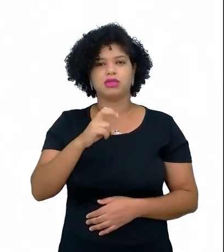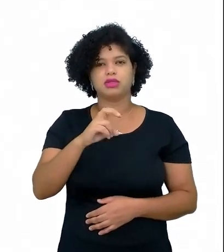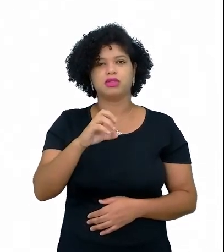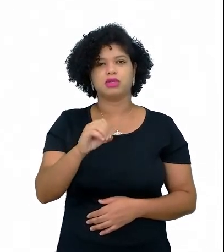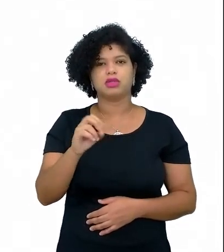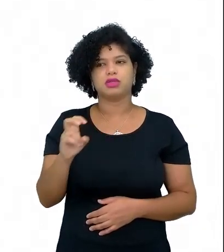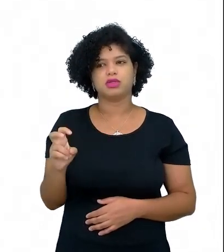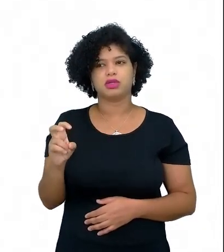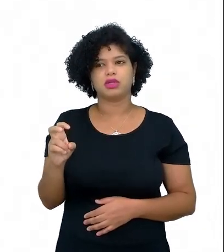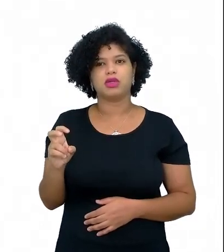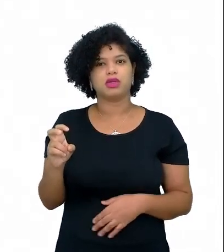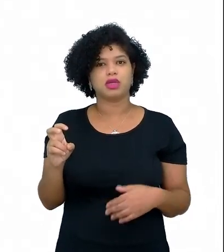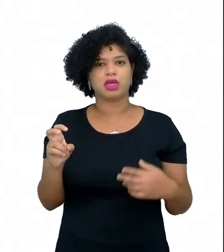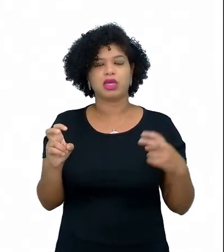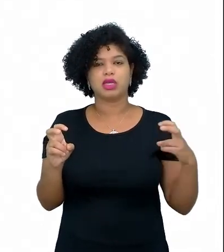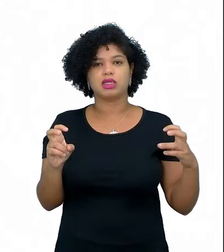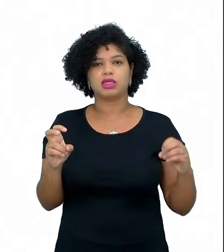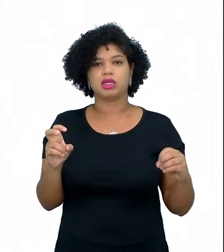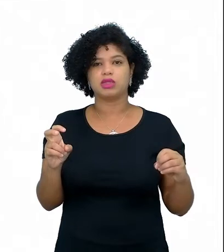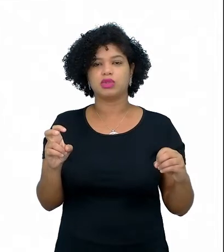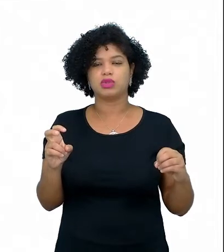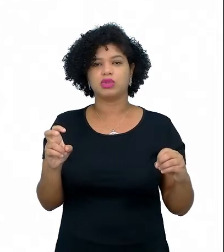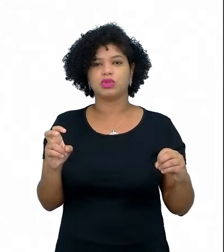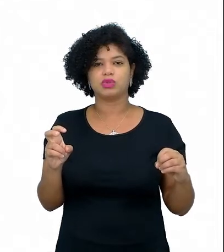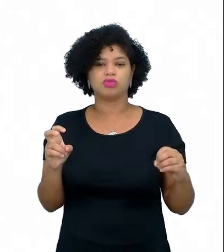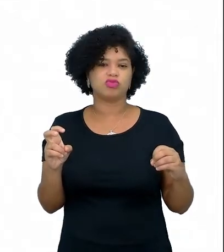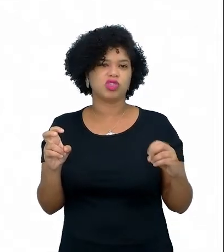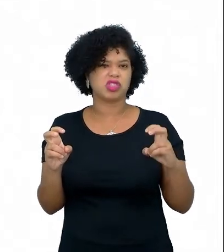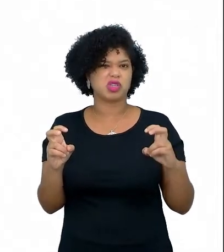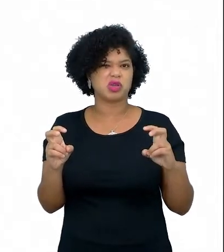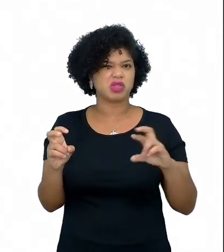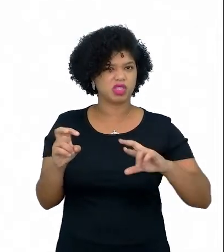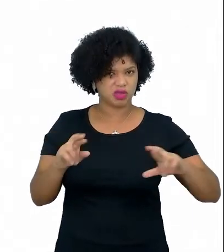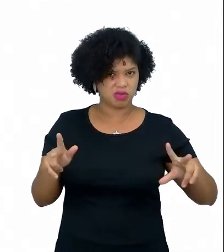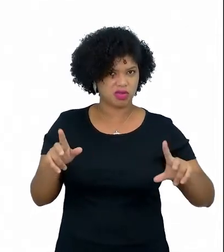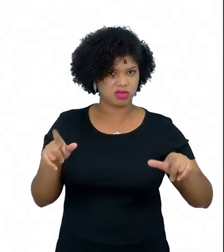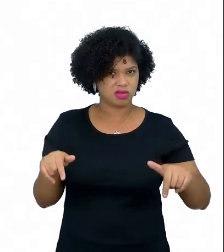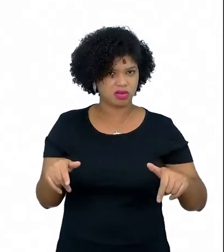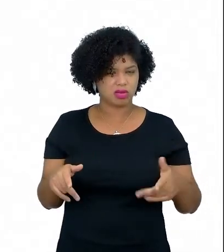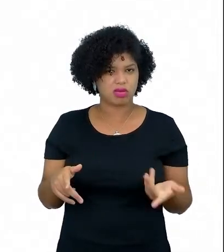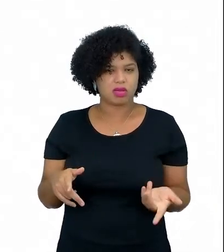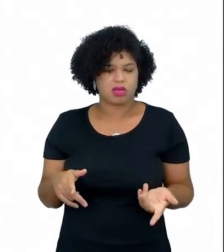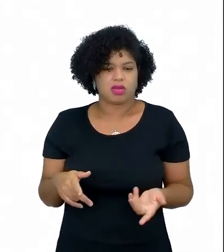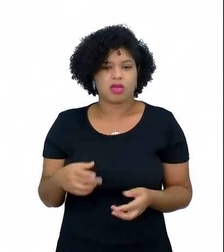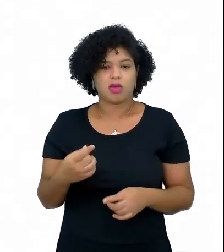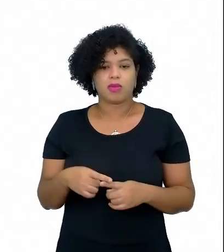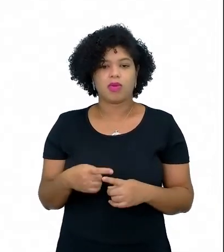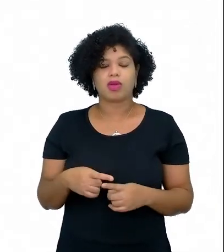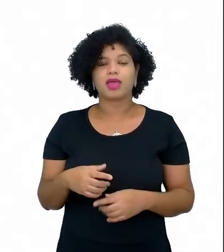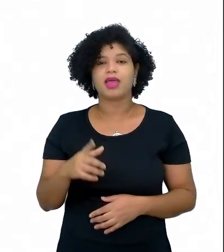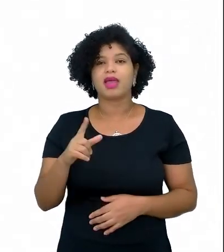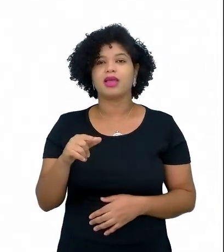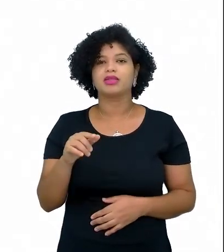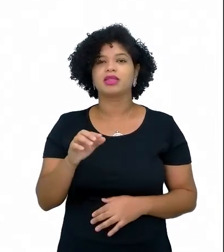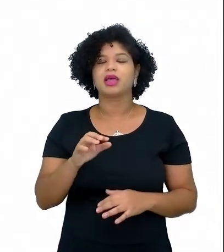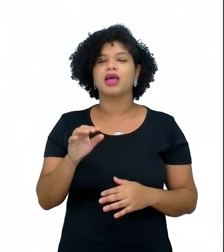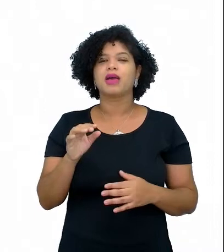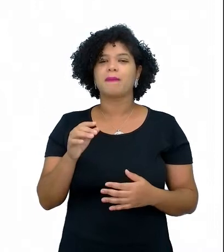505 é diferente de 515? Olha, eu acho que é diferente. Por quê? Ele estava escrito por extenso,